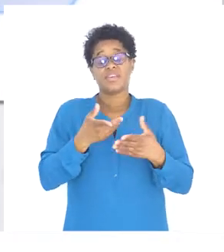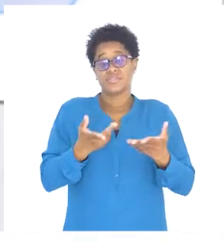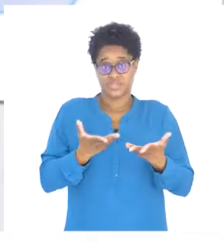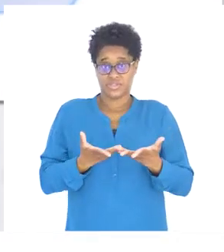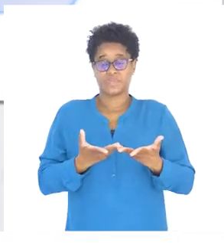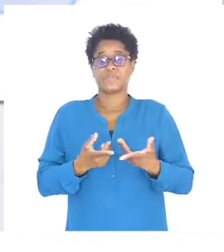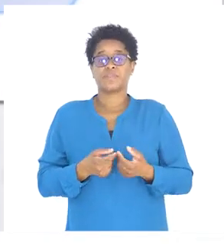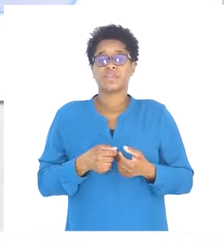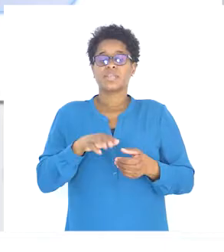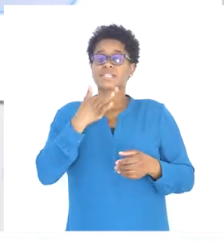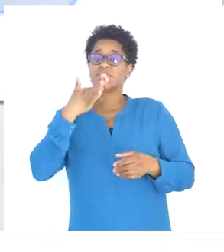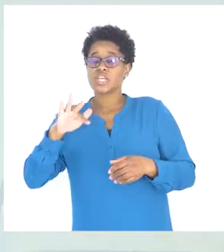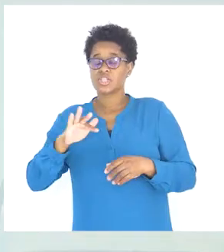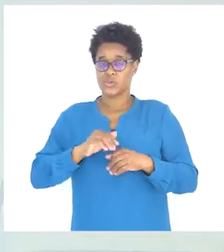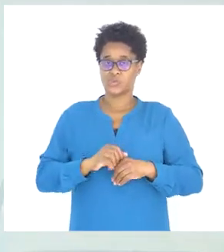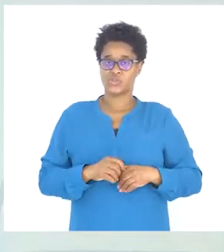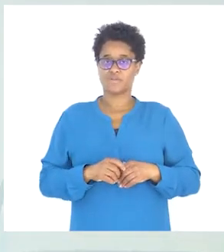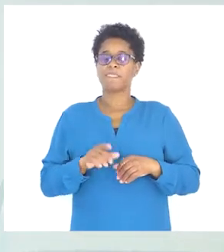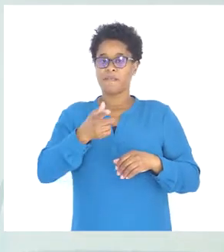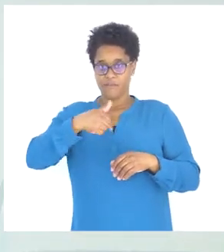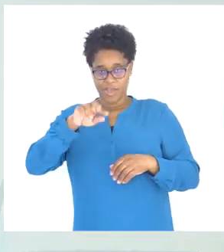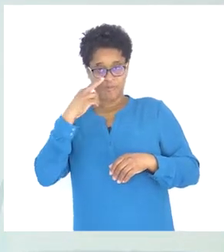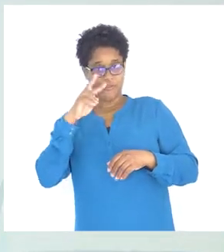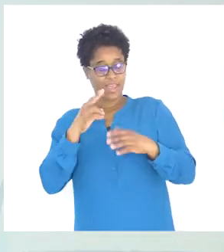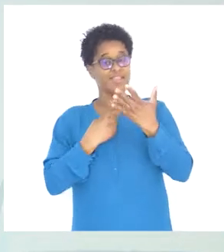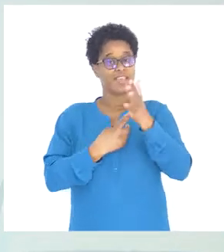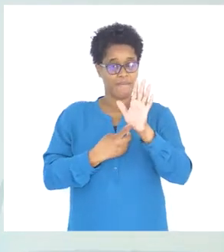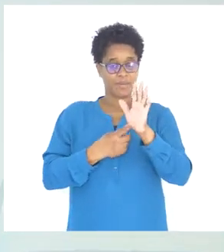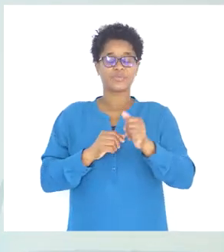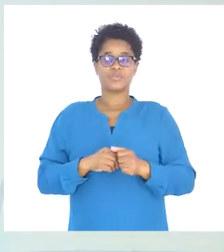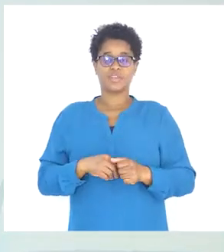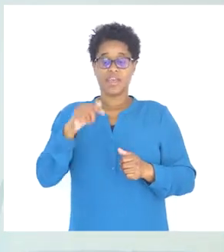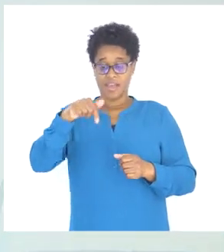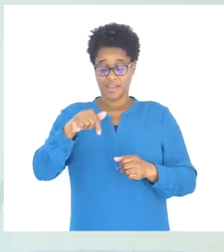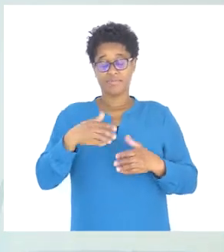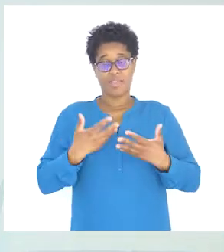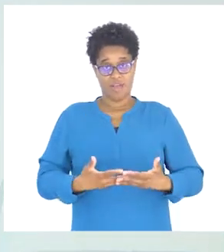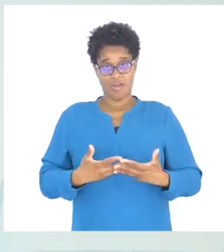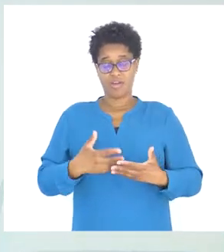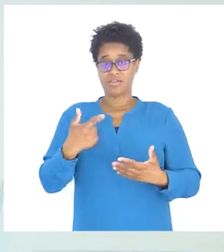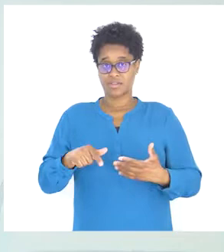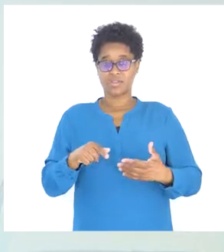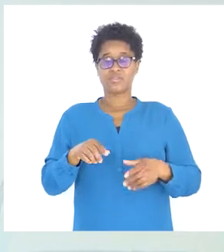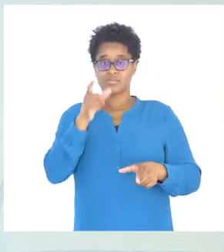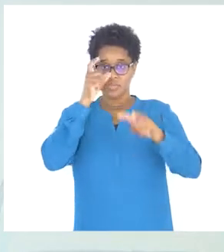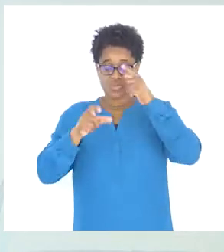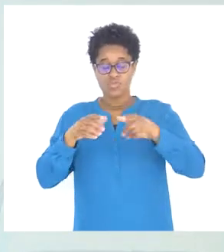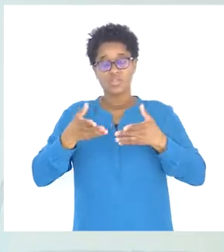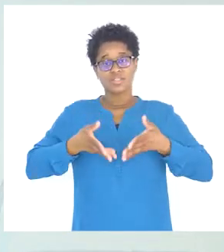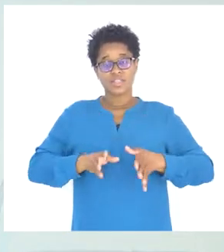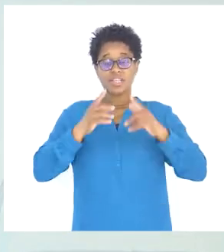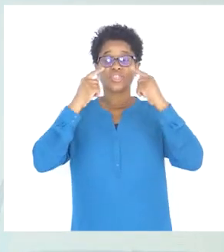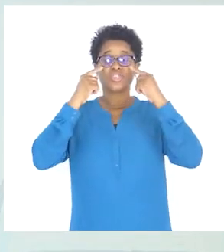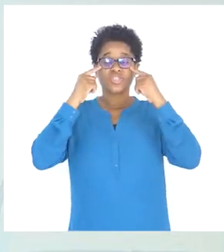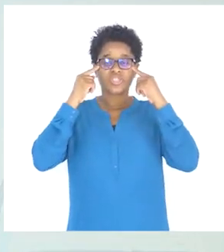esses estrangeiros? Vamos ver exemplos. Aqui temos agora os chineses, é ou